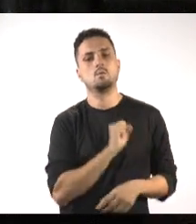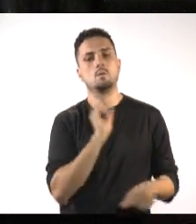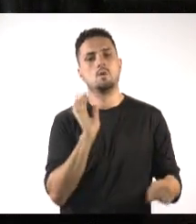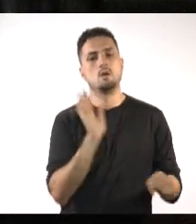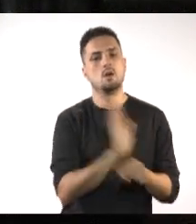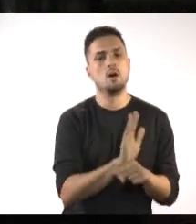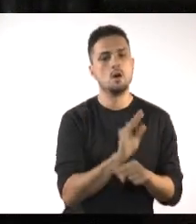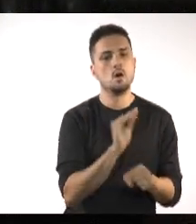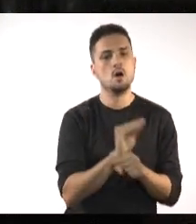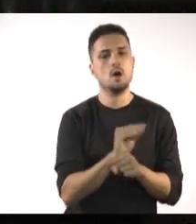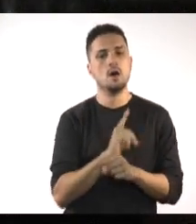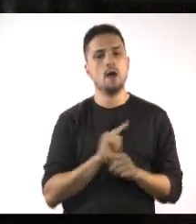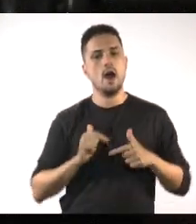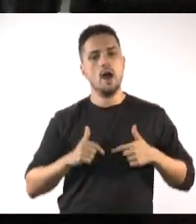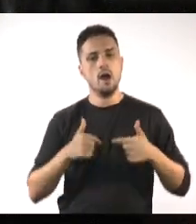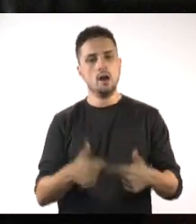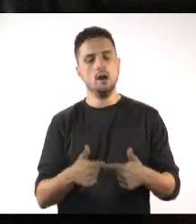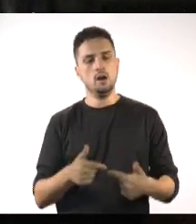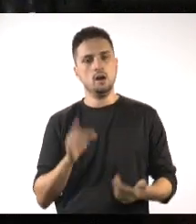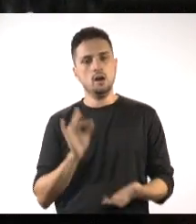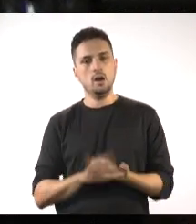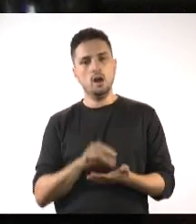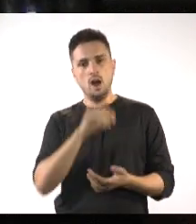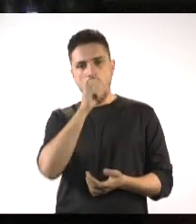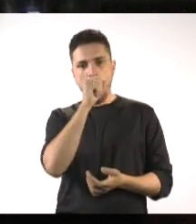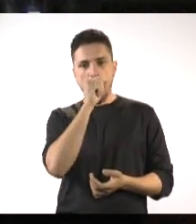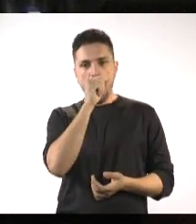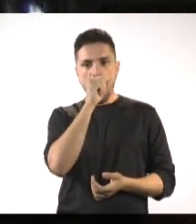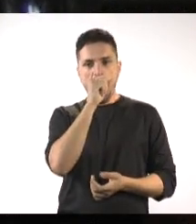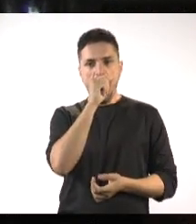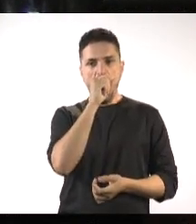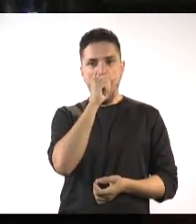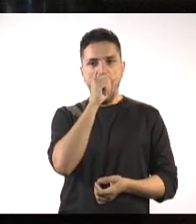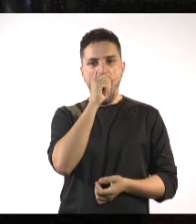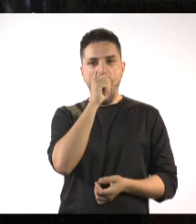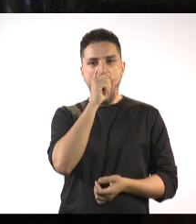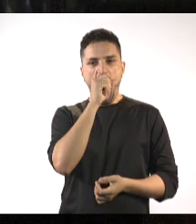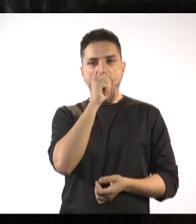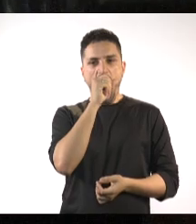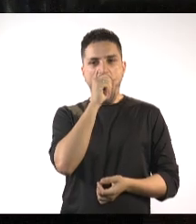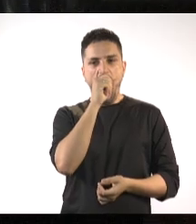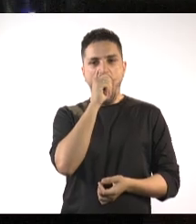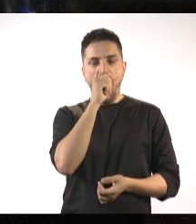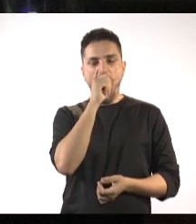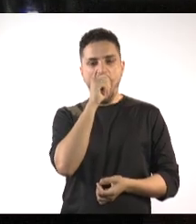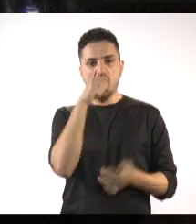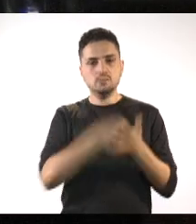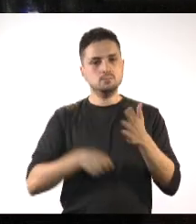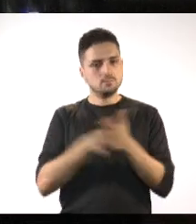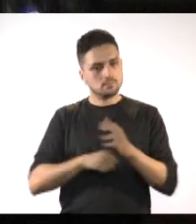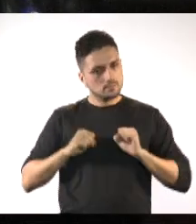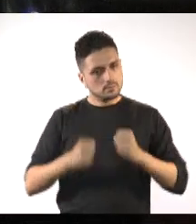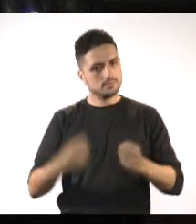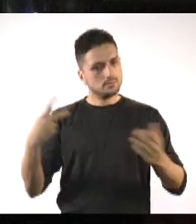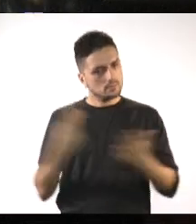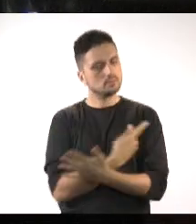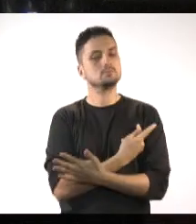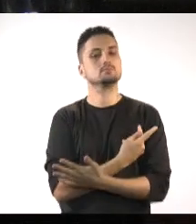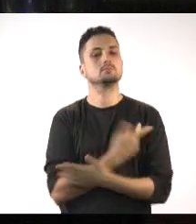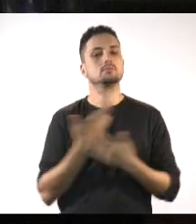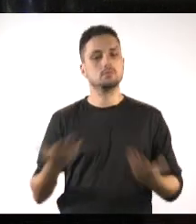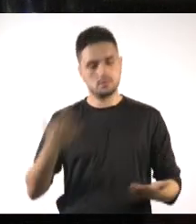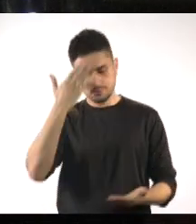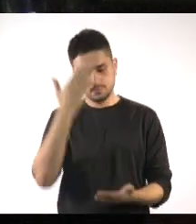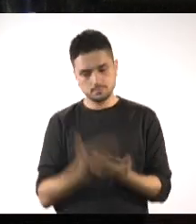seja, tomou atitudes e lutou bastante para que isso acontecesse. Por isso mesmo eu creio que se poder